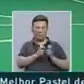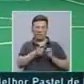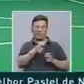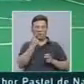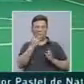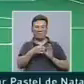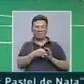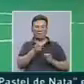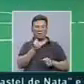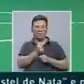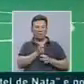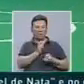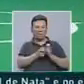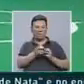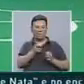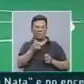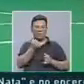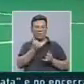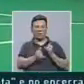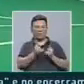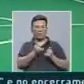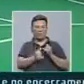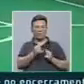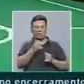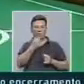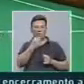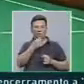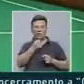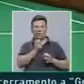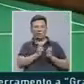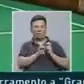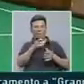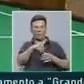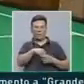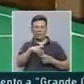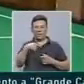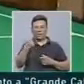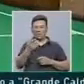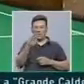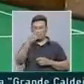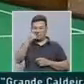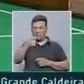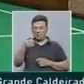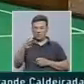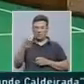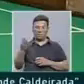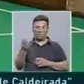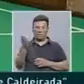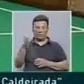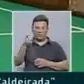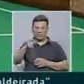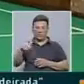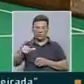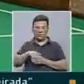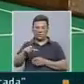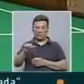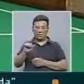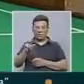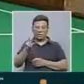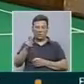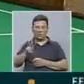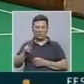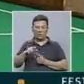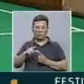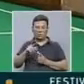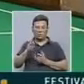automação industrial e robótica. E depois há, digamos, a parte com muito mais gente do evento, que são os alunos do básico e secundário, que constroem